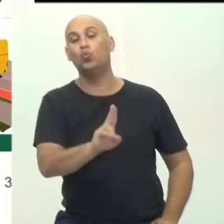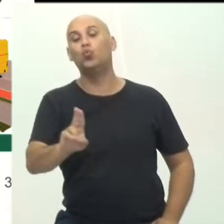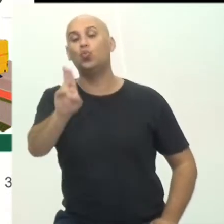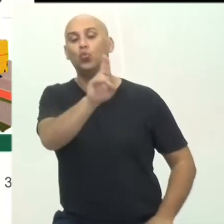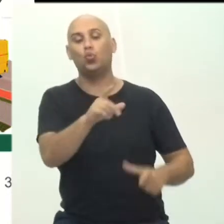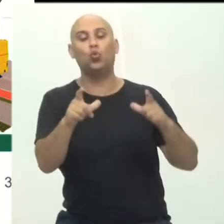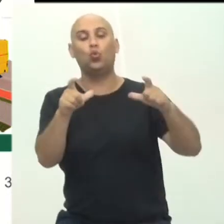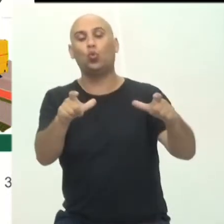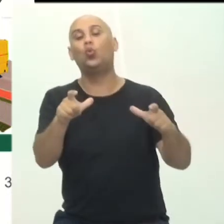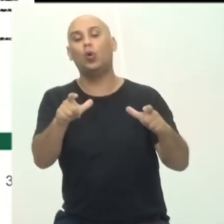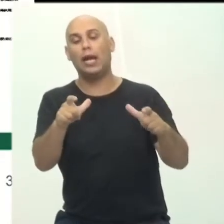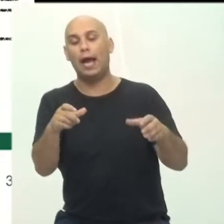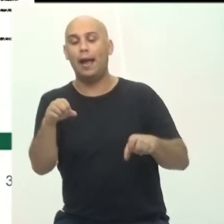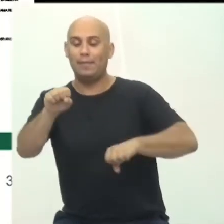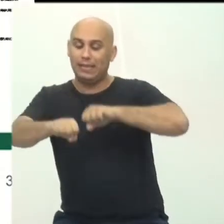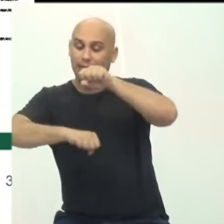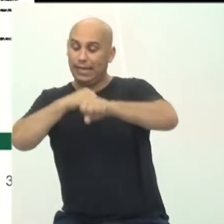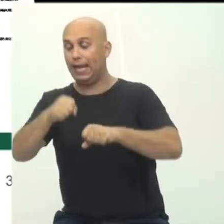trecho.